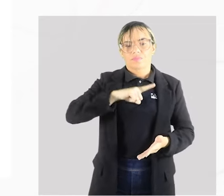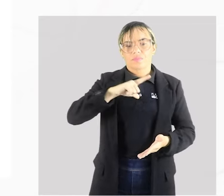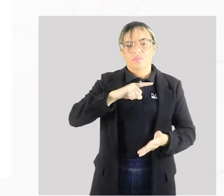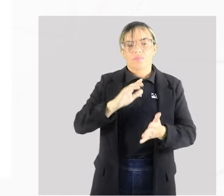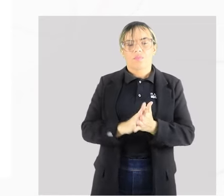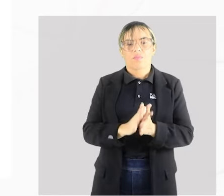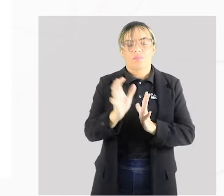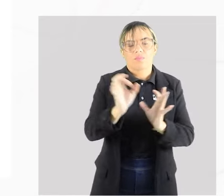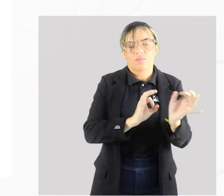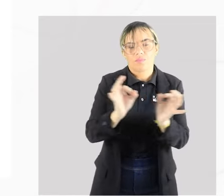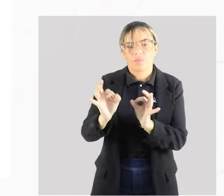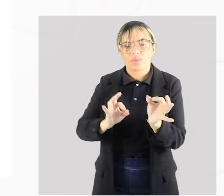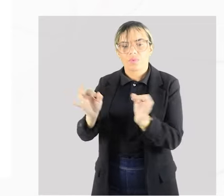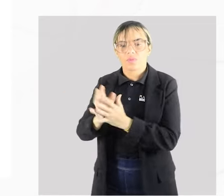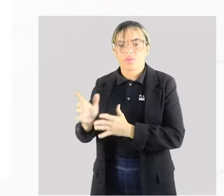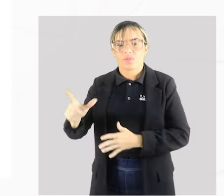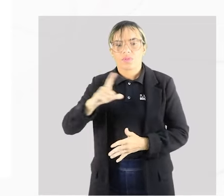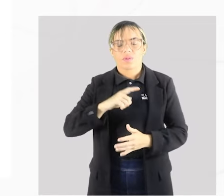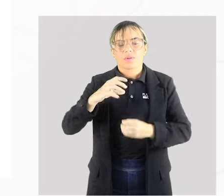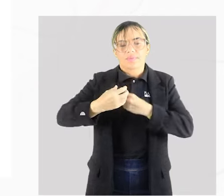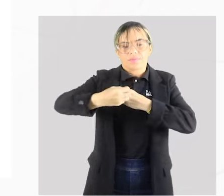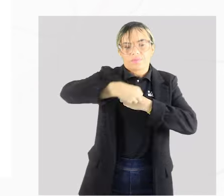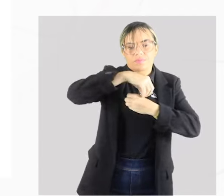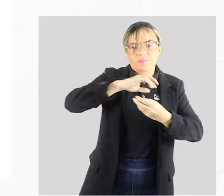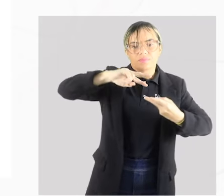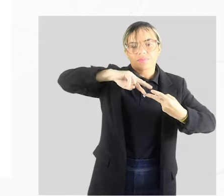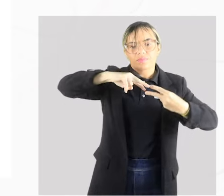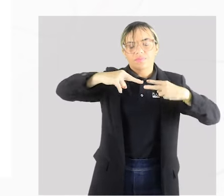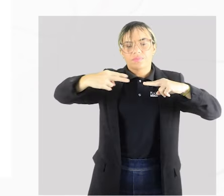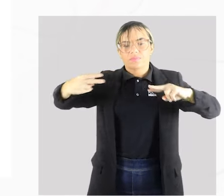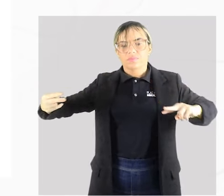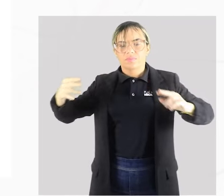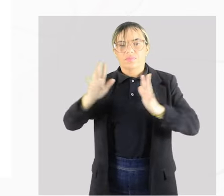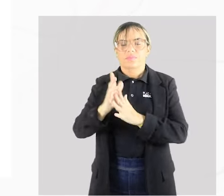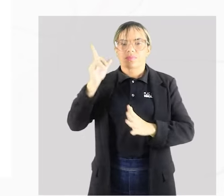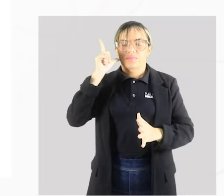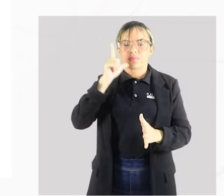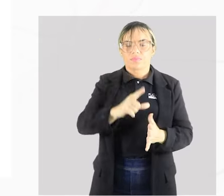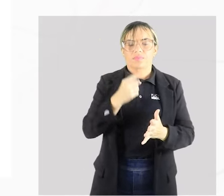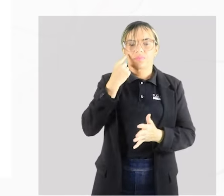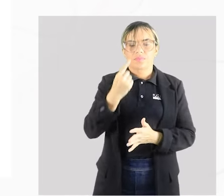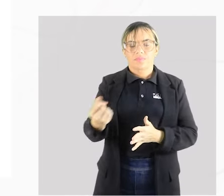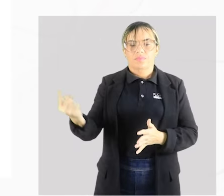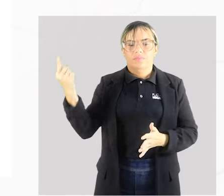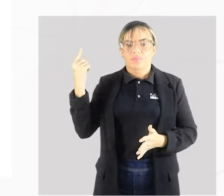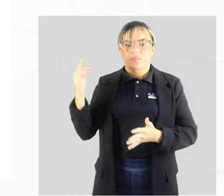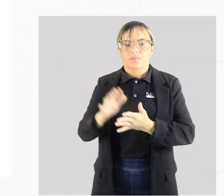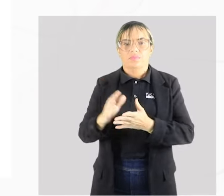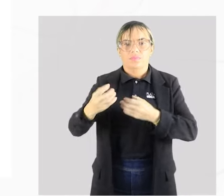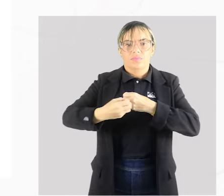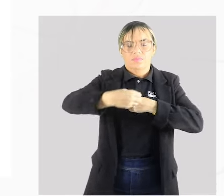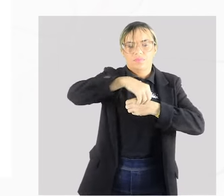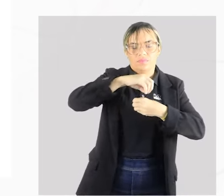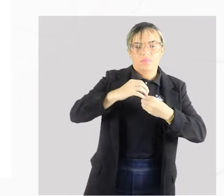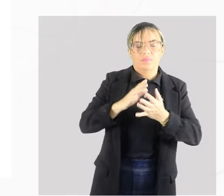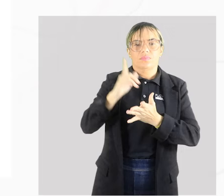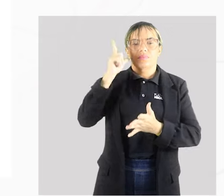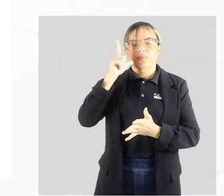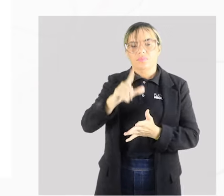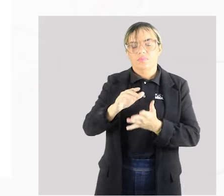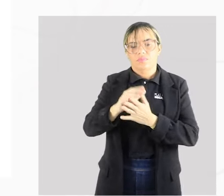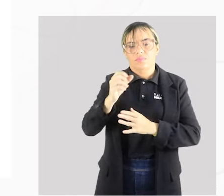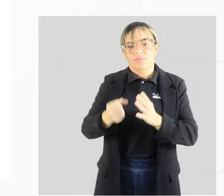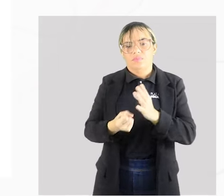sequência você tem a tua molécula de DNA Como você consegue observar né aí nessa molécula de DNA eu consigo